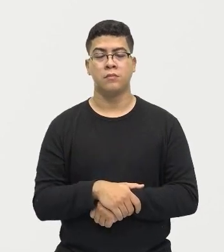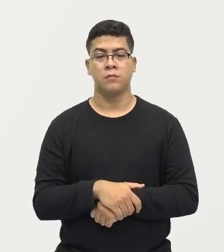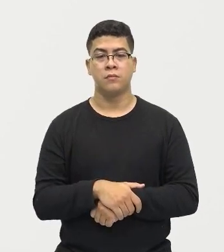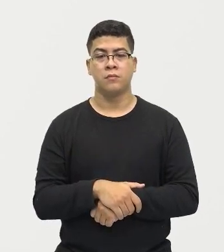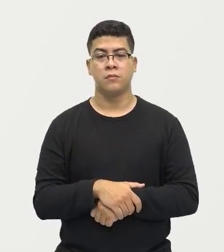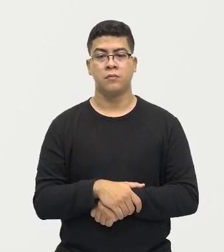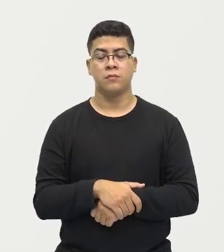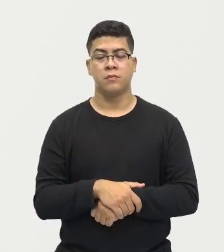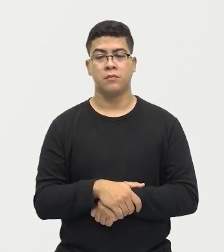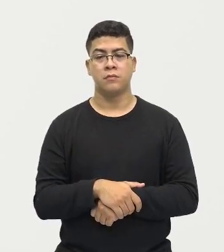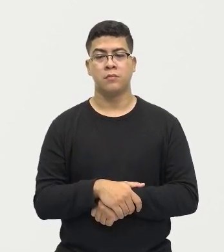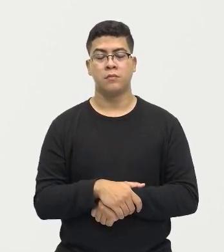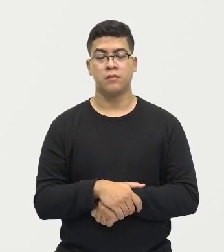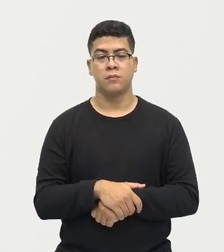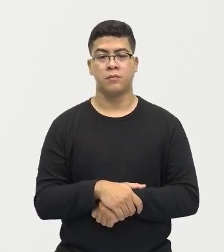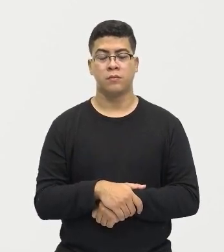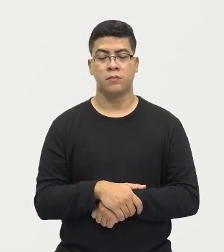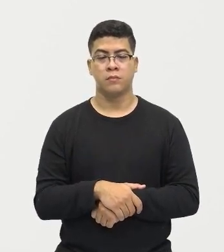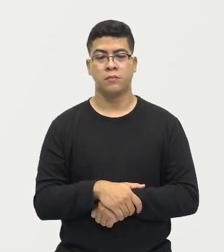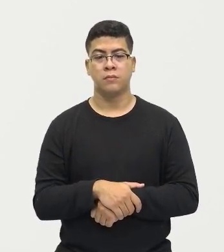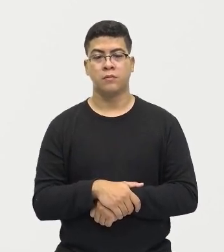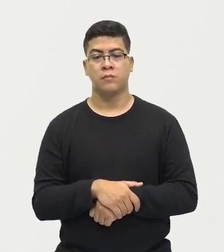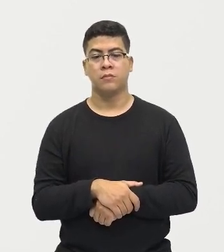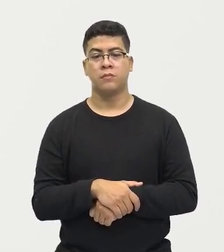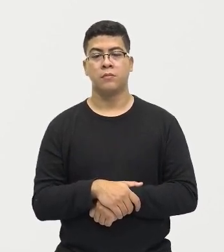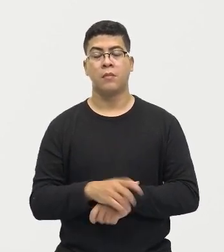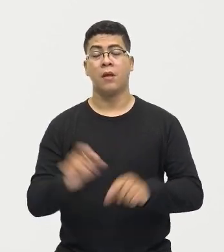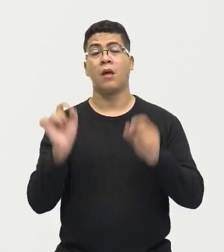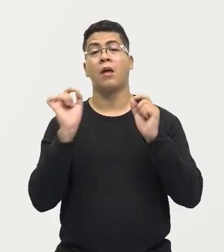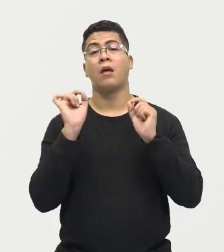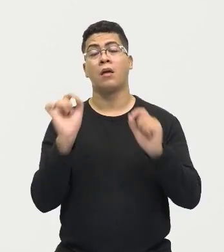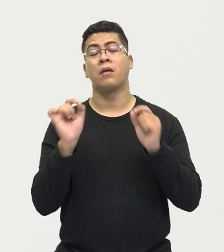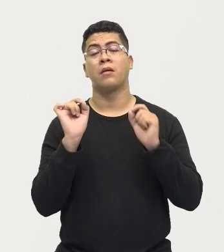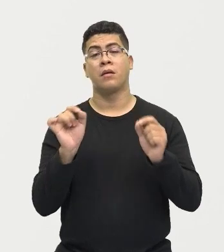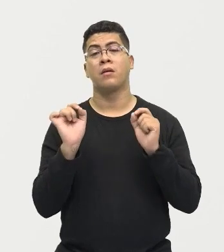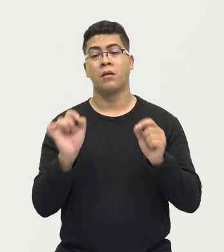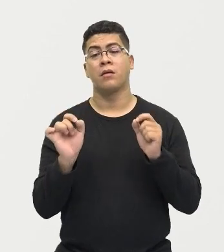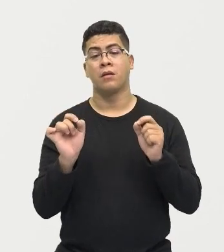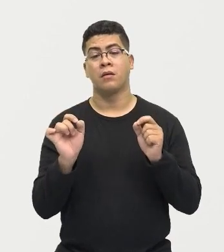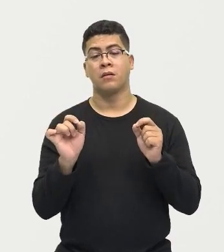lá, para o lado da oração subordinada. Quem